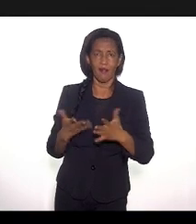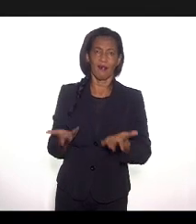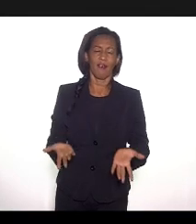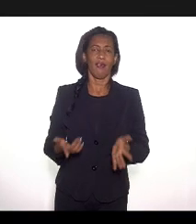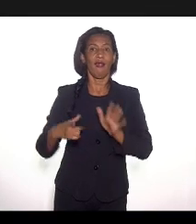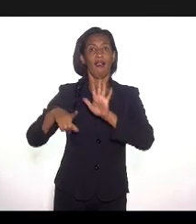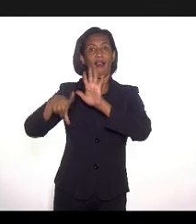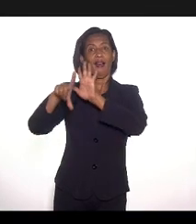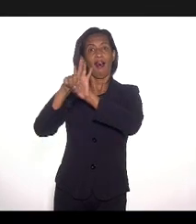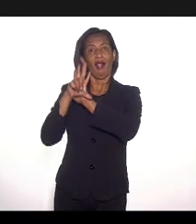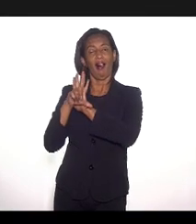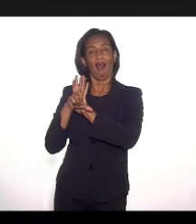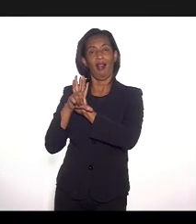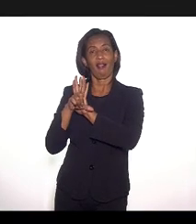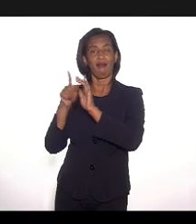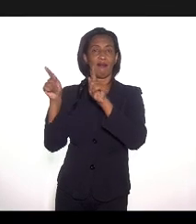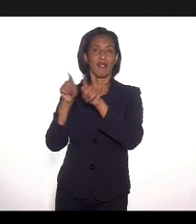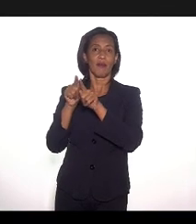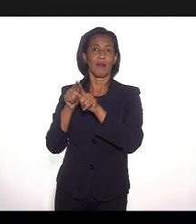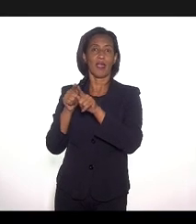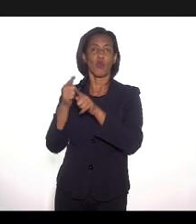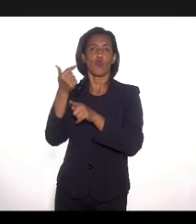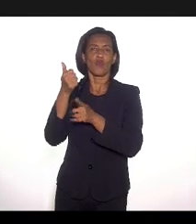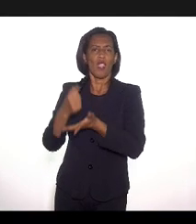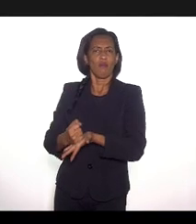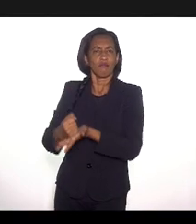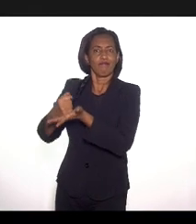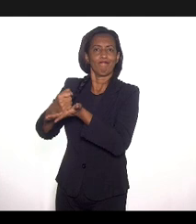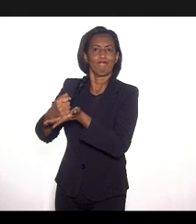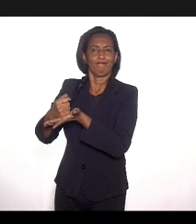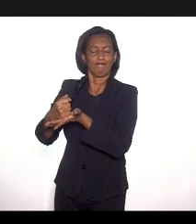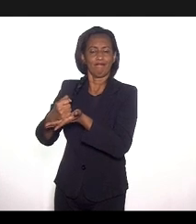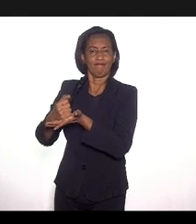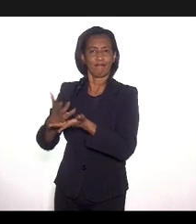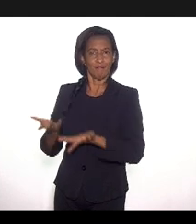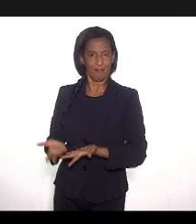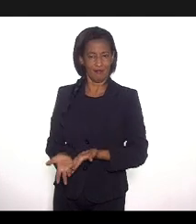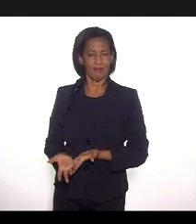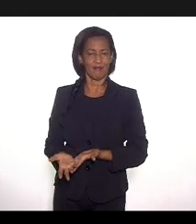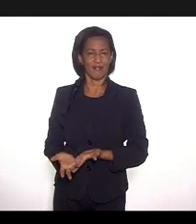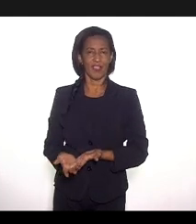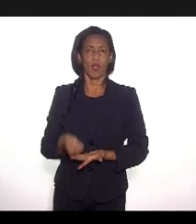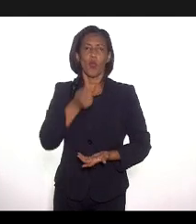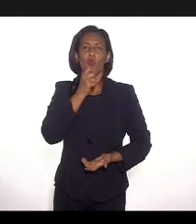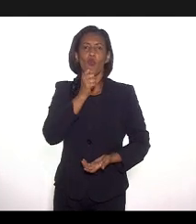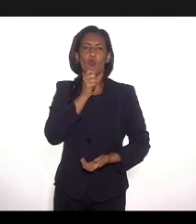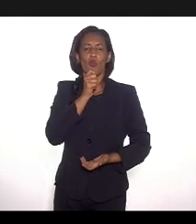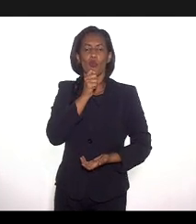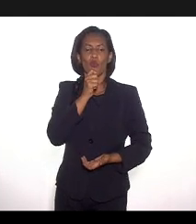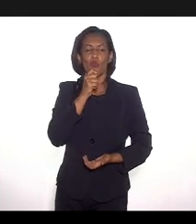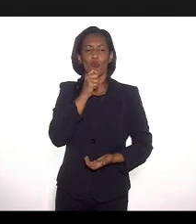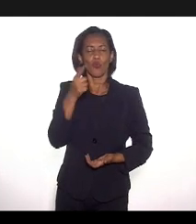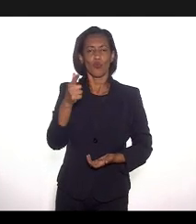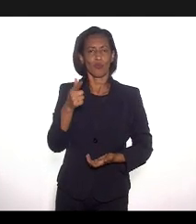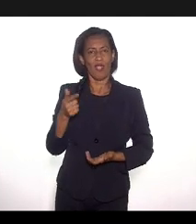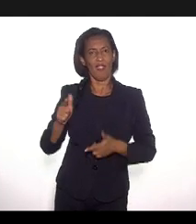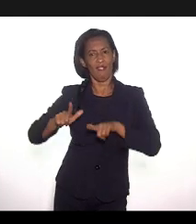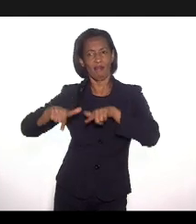evidentemente, a lei deixa de estar confasada. A lei está em vigor, mas não tem efeito prático